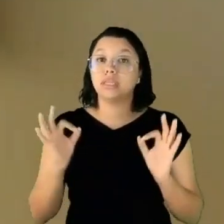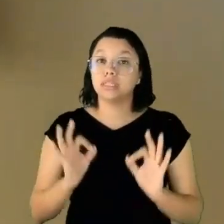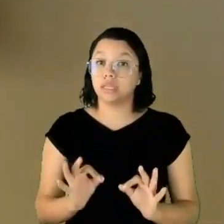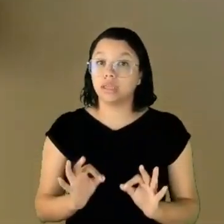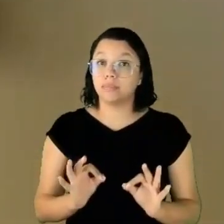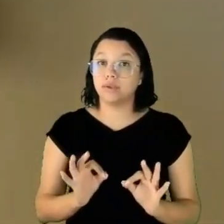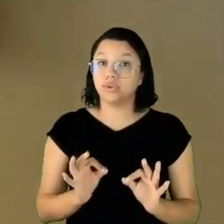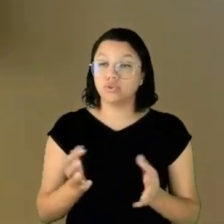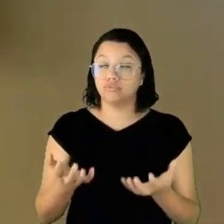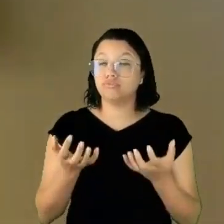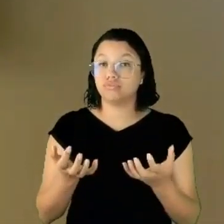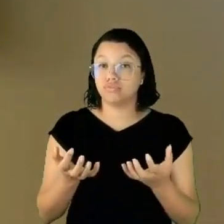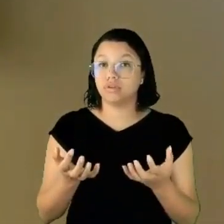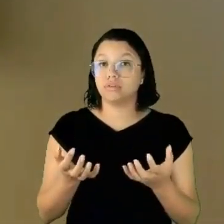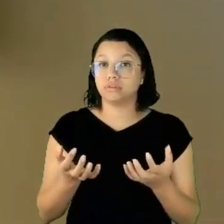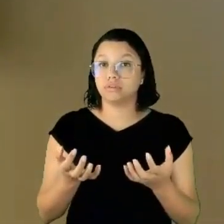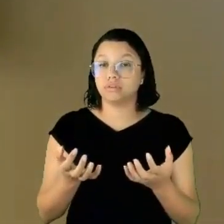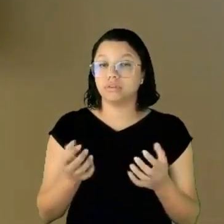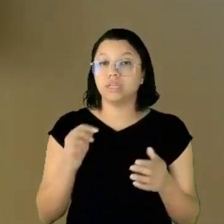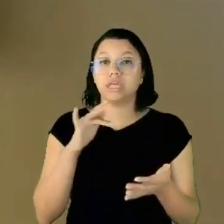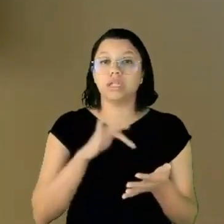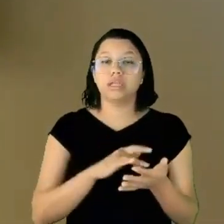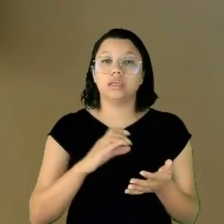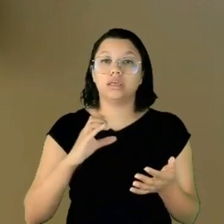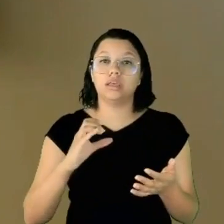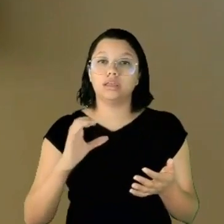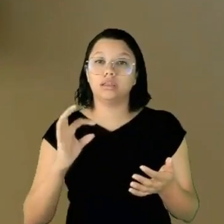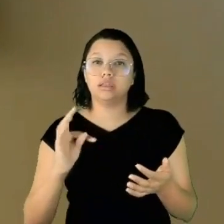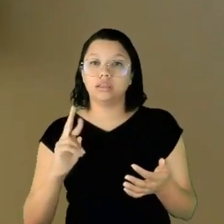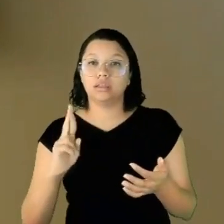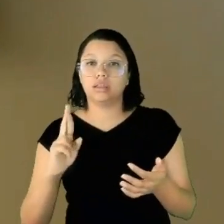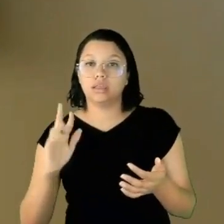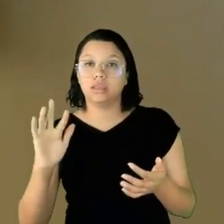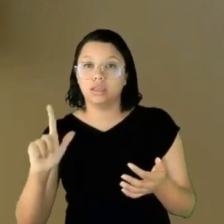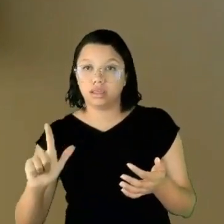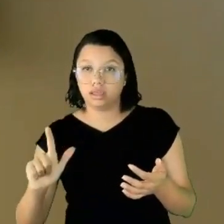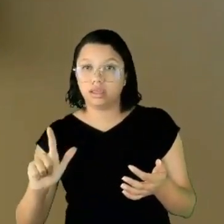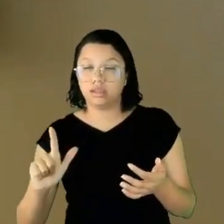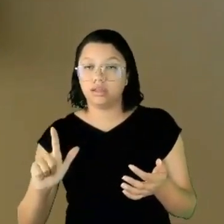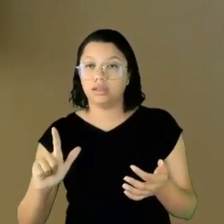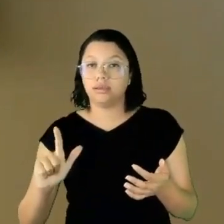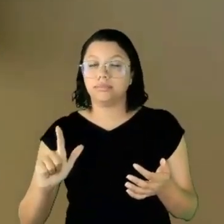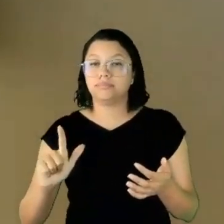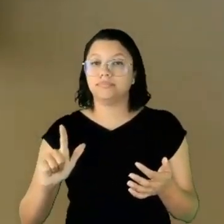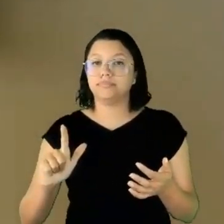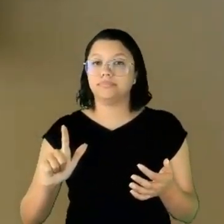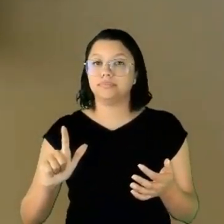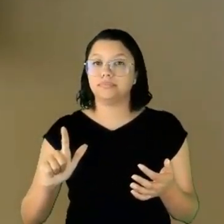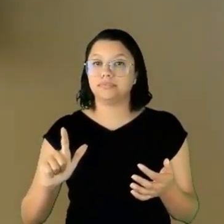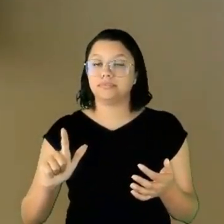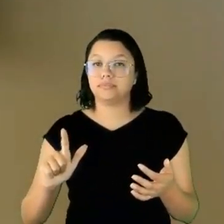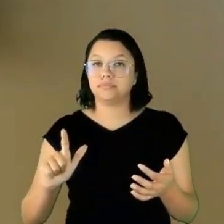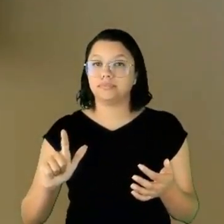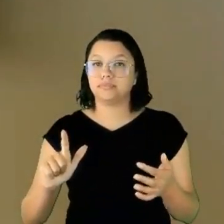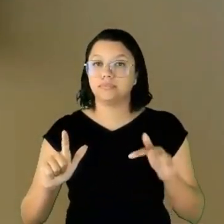exatamente as que você quiser você usa lá com a tecla control